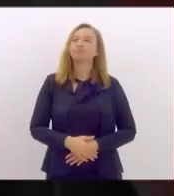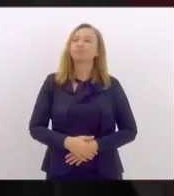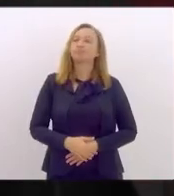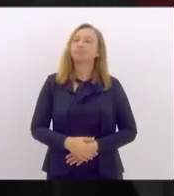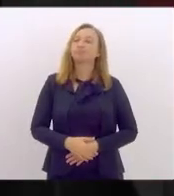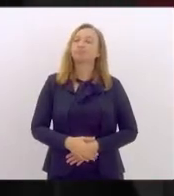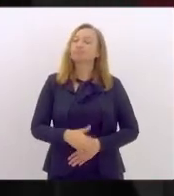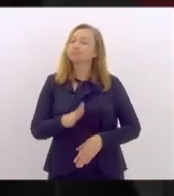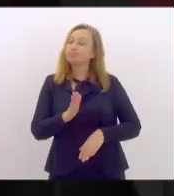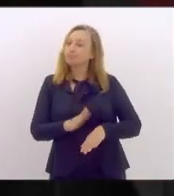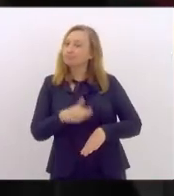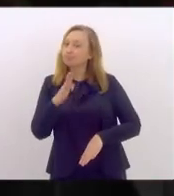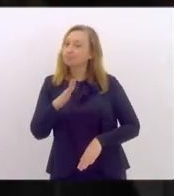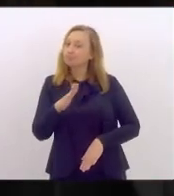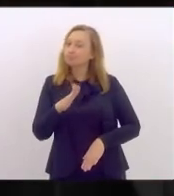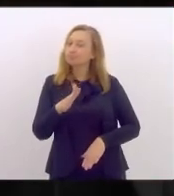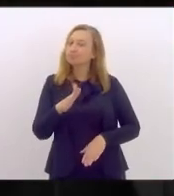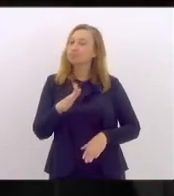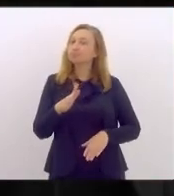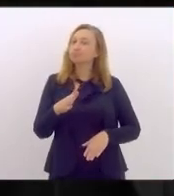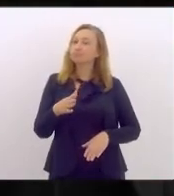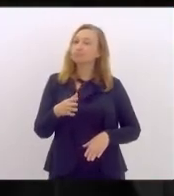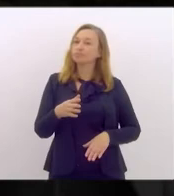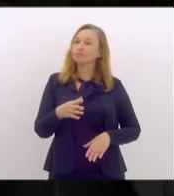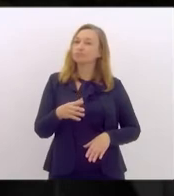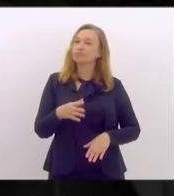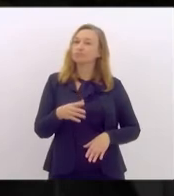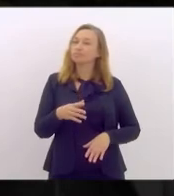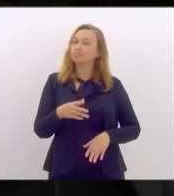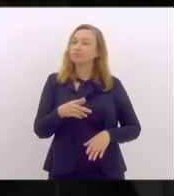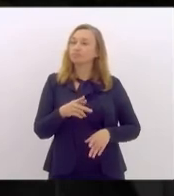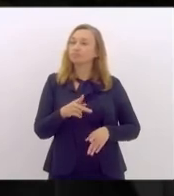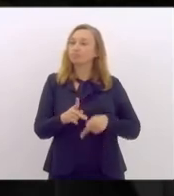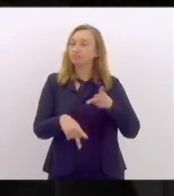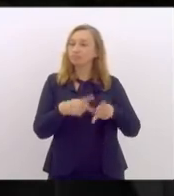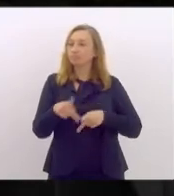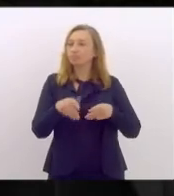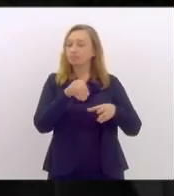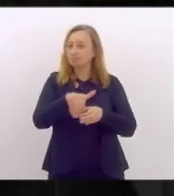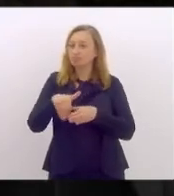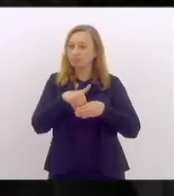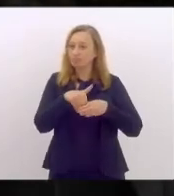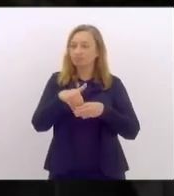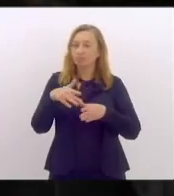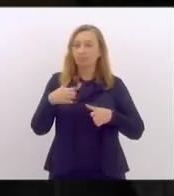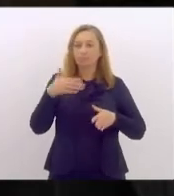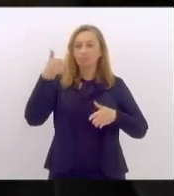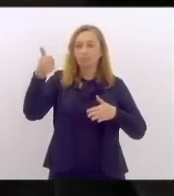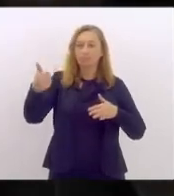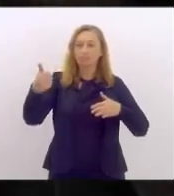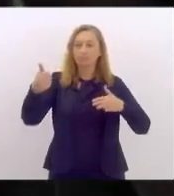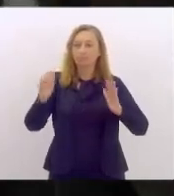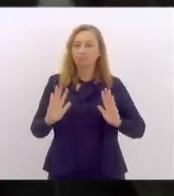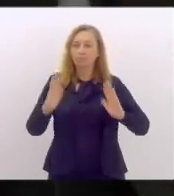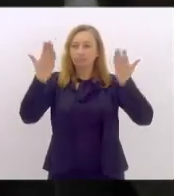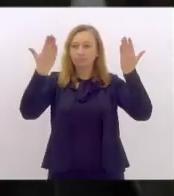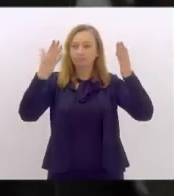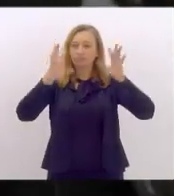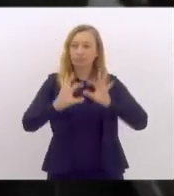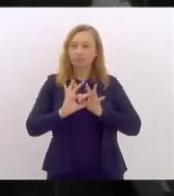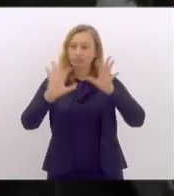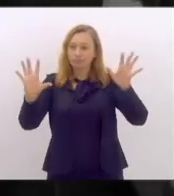quanto maior a Participação Popular maior é a festa da democracia